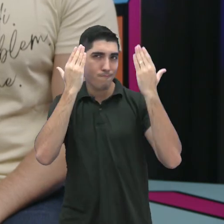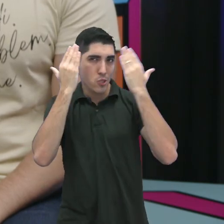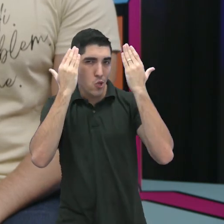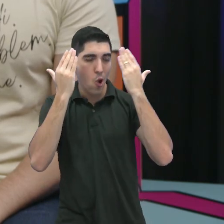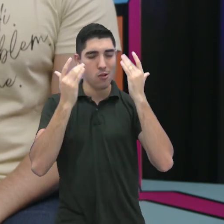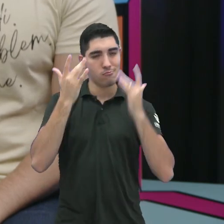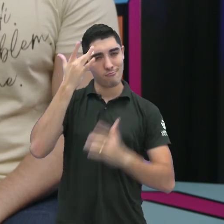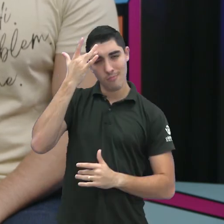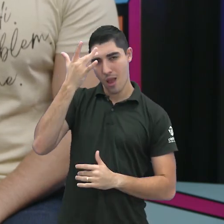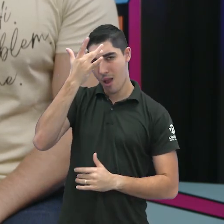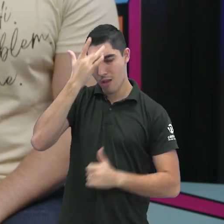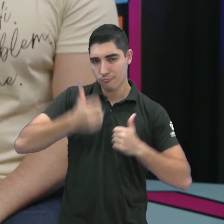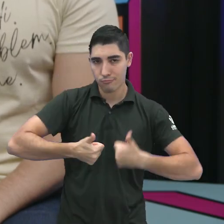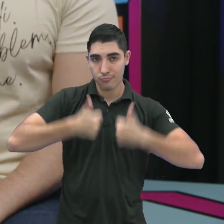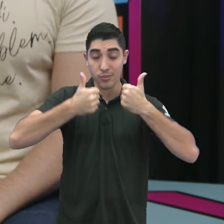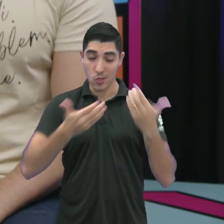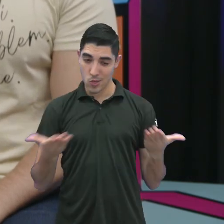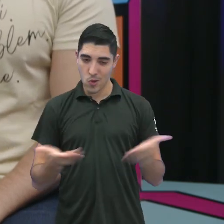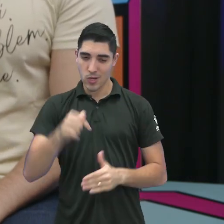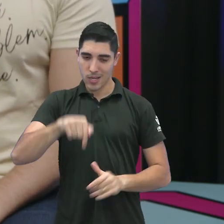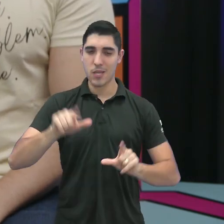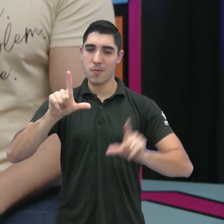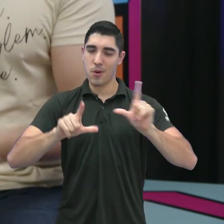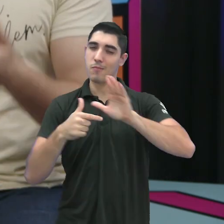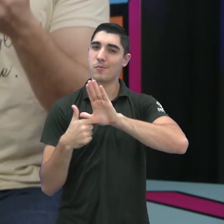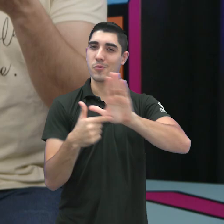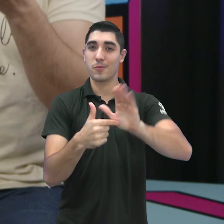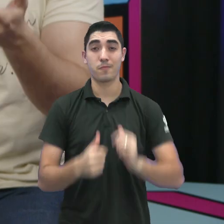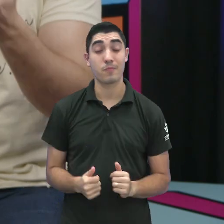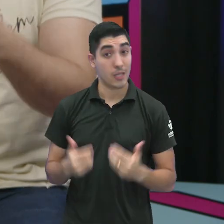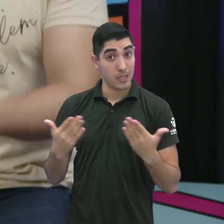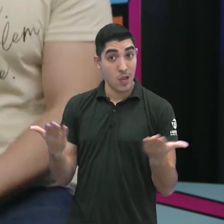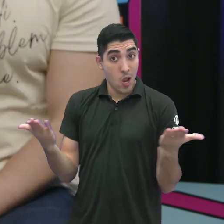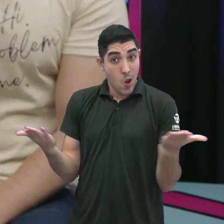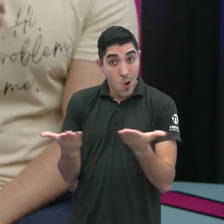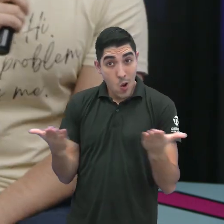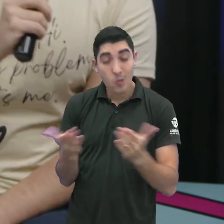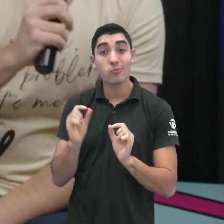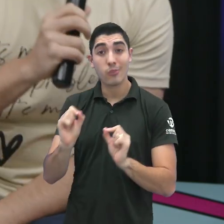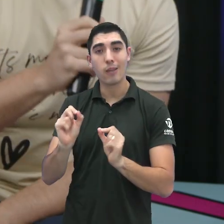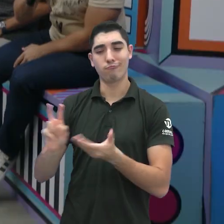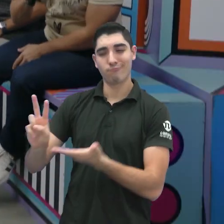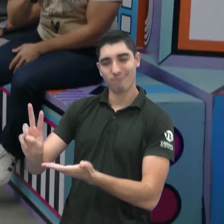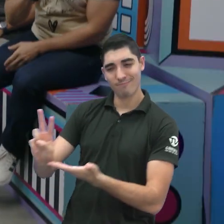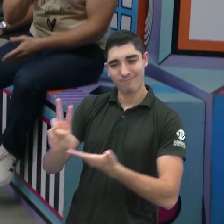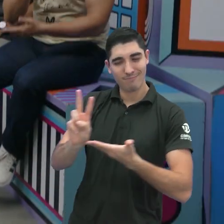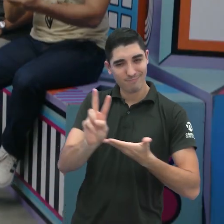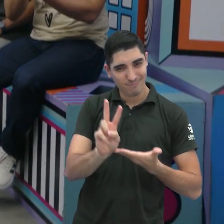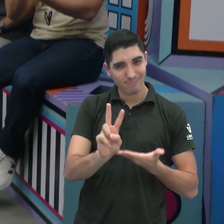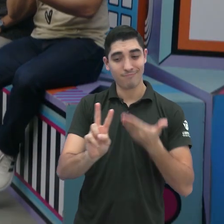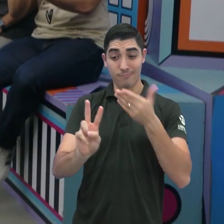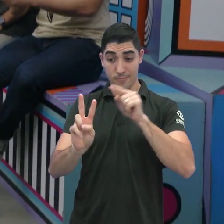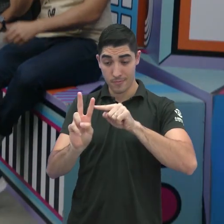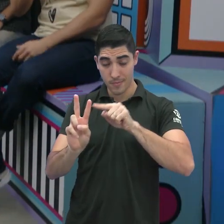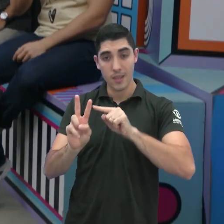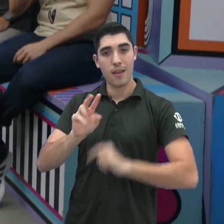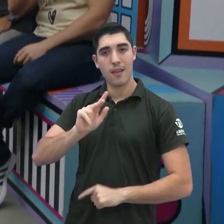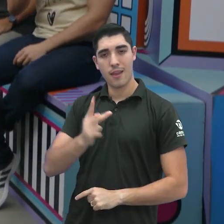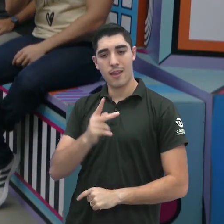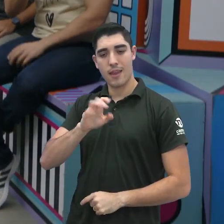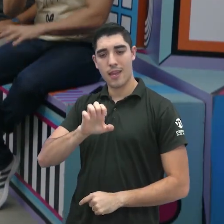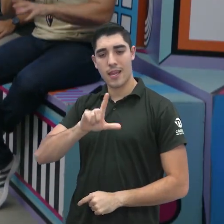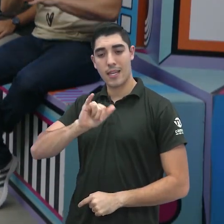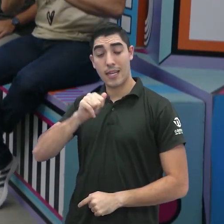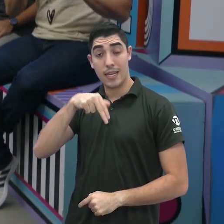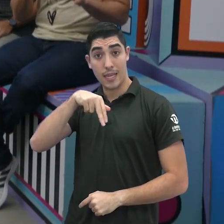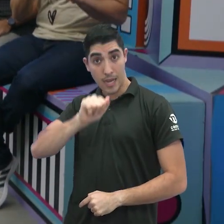a diferença. E é isso que vamos discutir agora. Para nos ajudar então nesse papo, nós recebemos aqui no nosso estúdio a pedagoga Eliana Xavier,